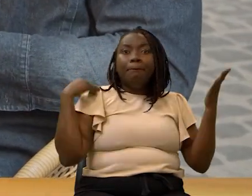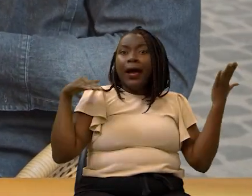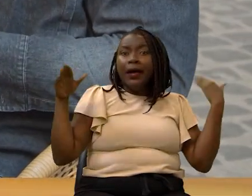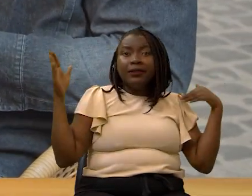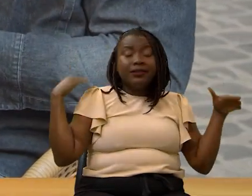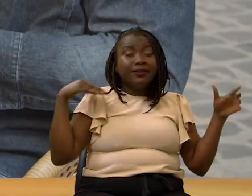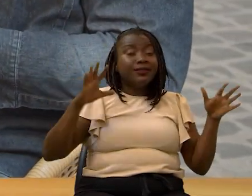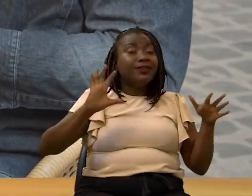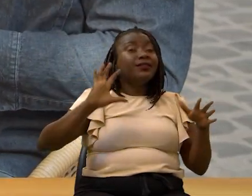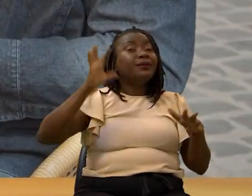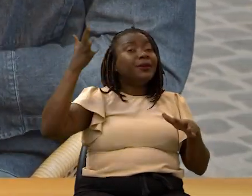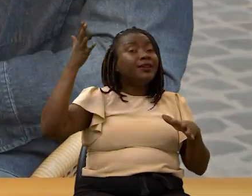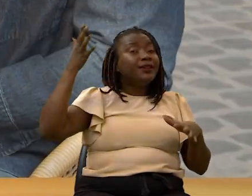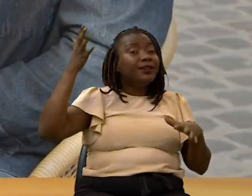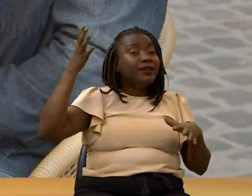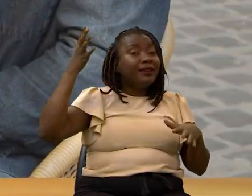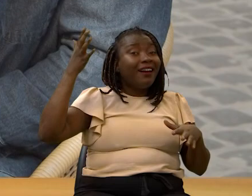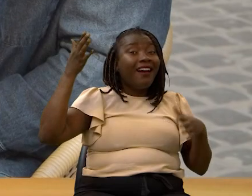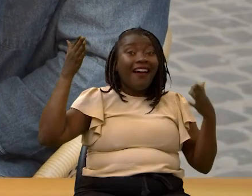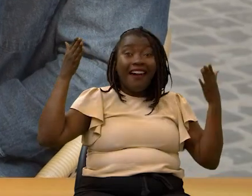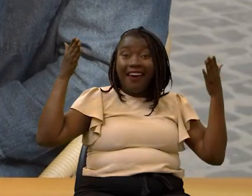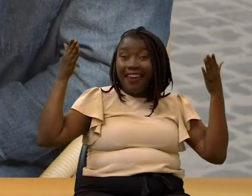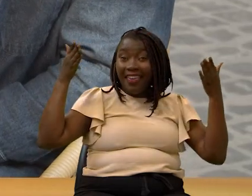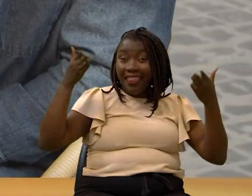o passeio, de repente,